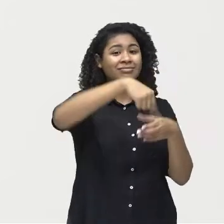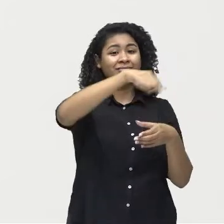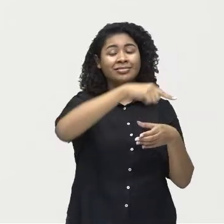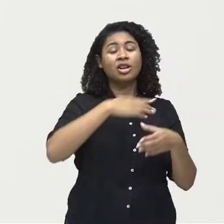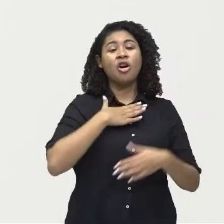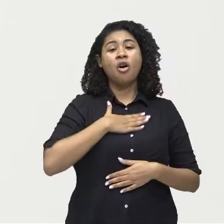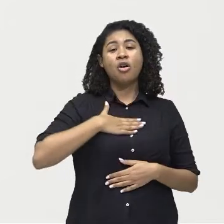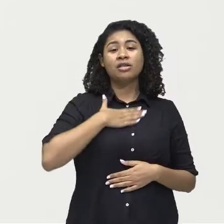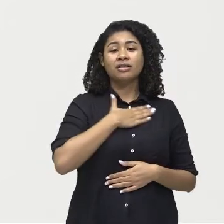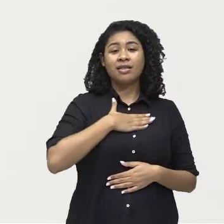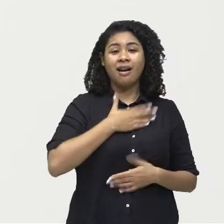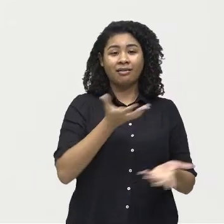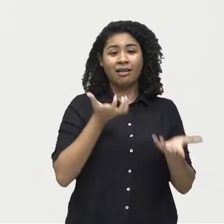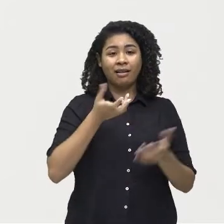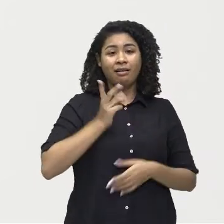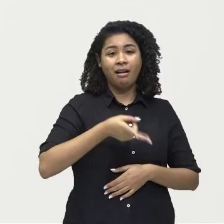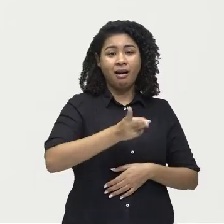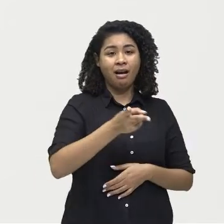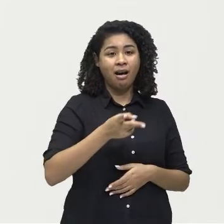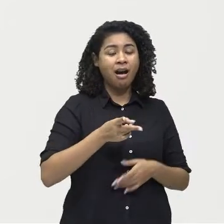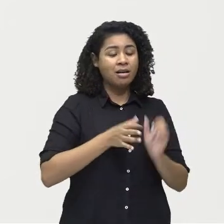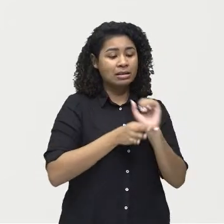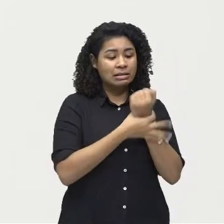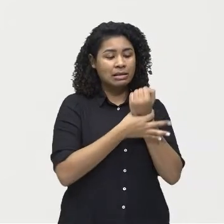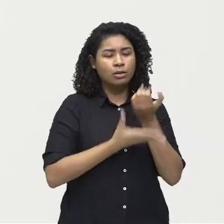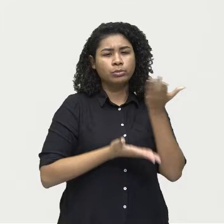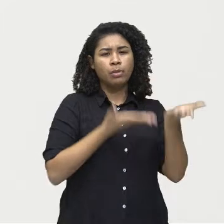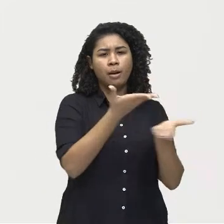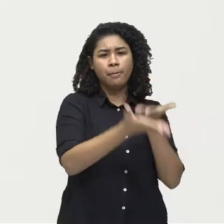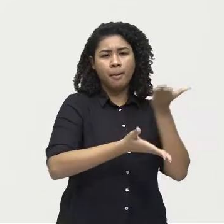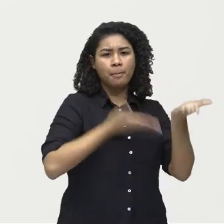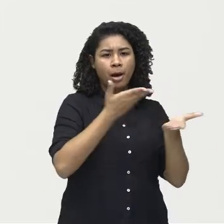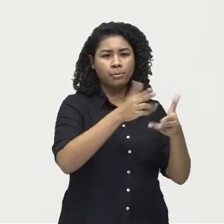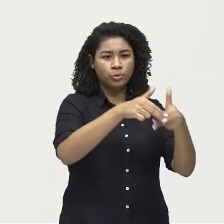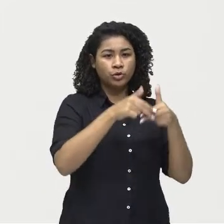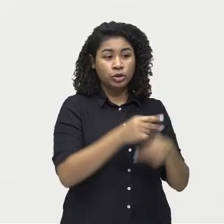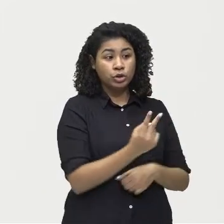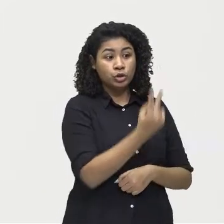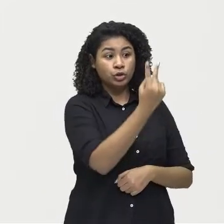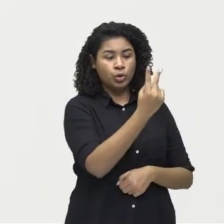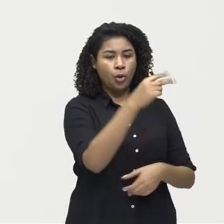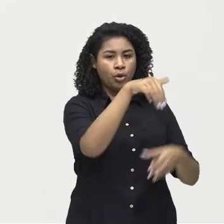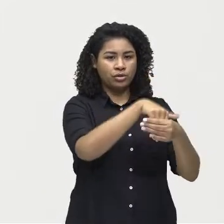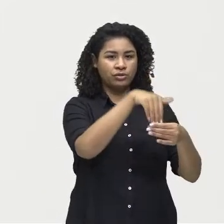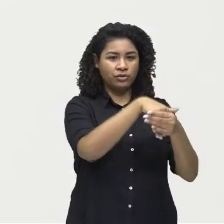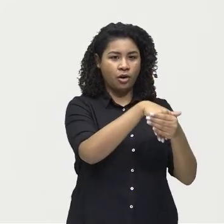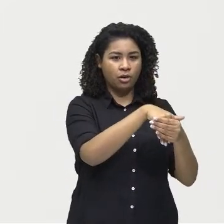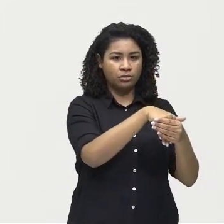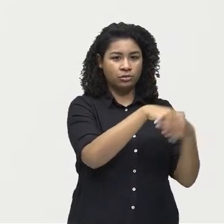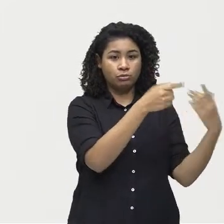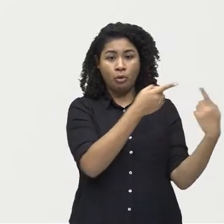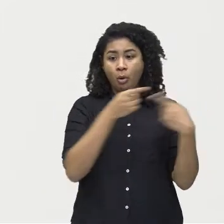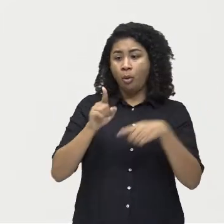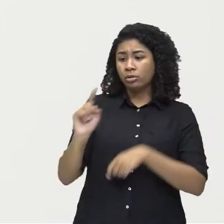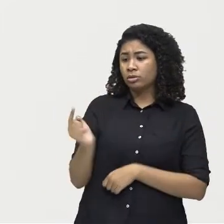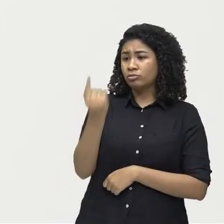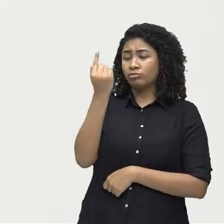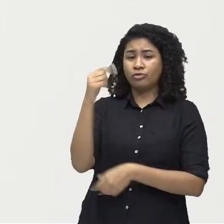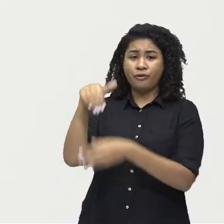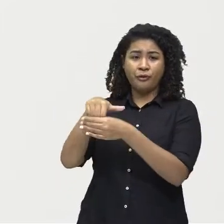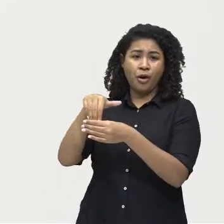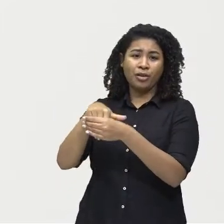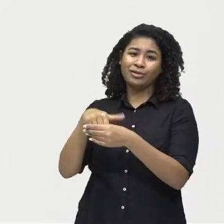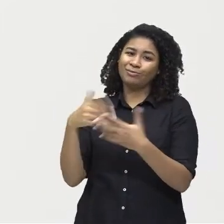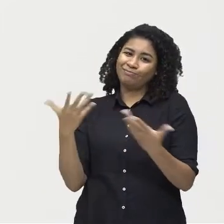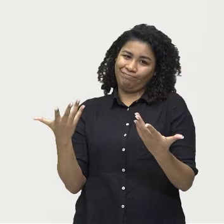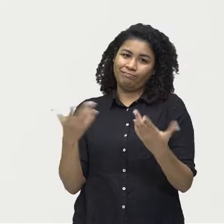a privilégios, formando 2 votos contra 1. A votação por cabeça, considerando a decisão